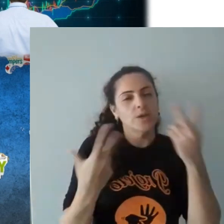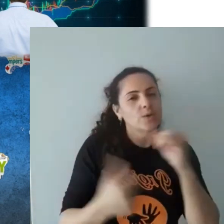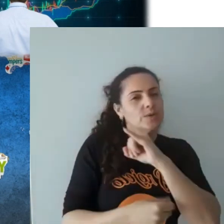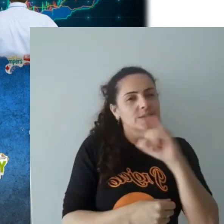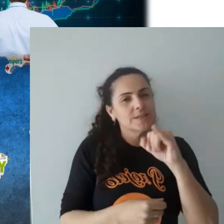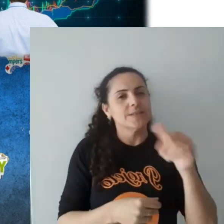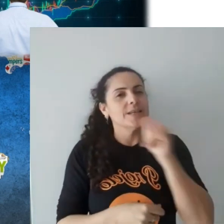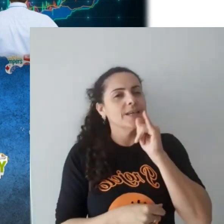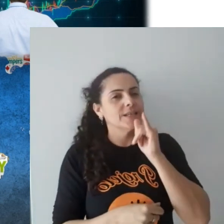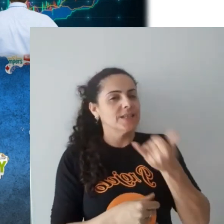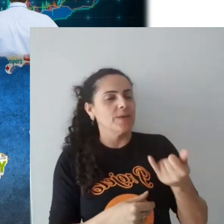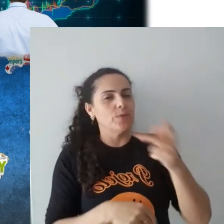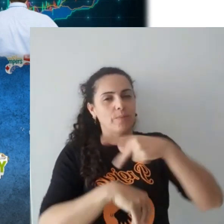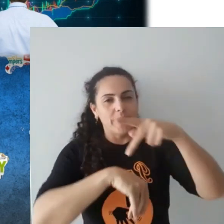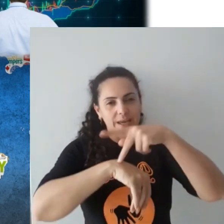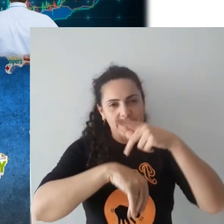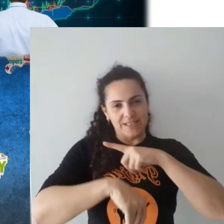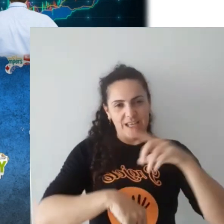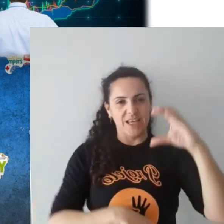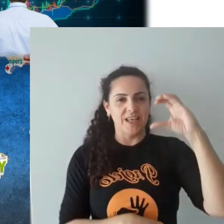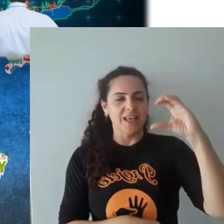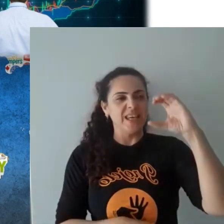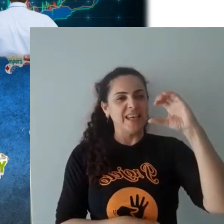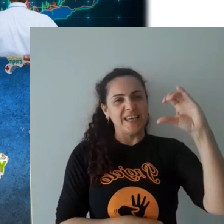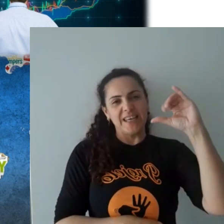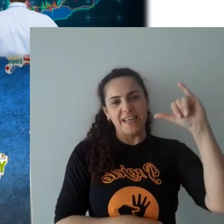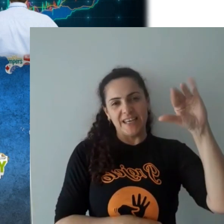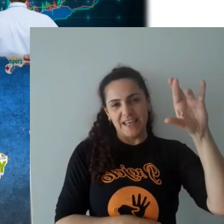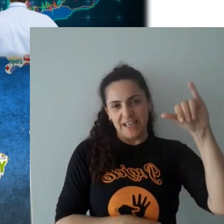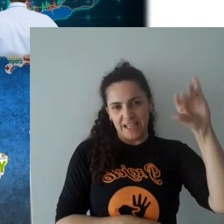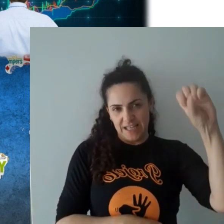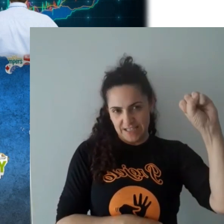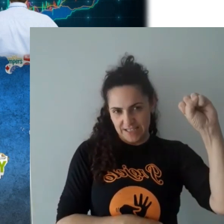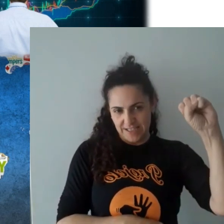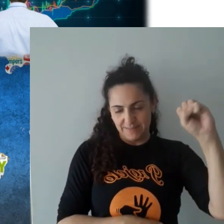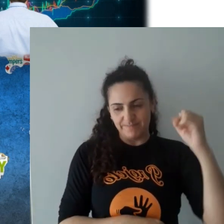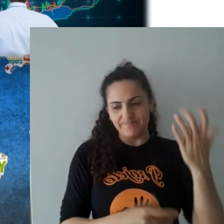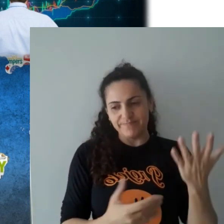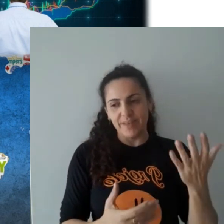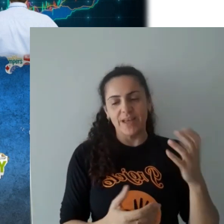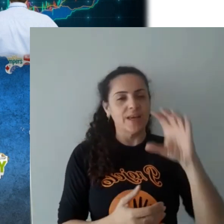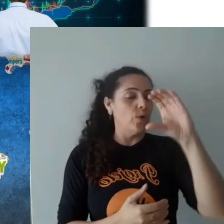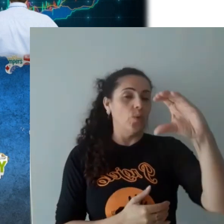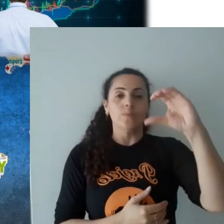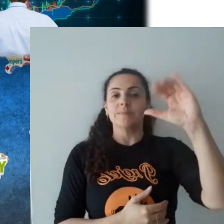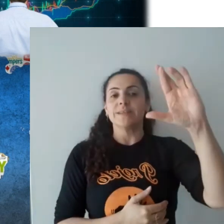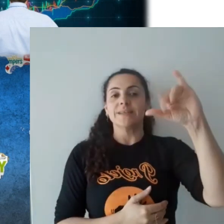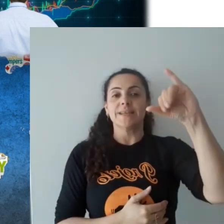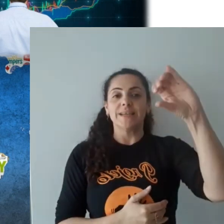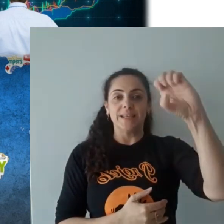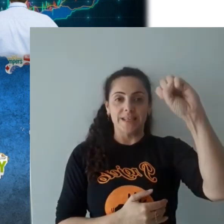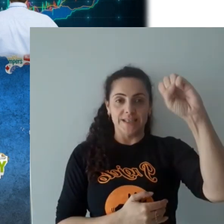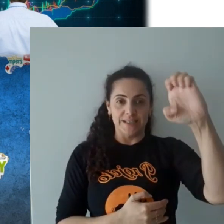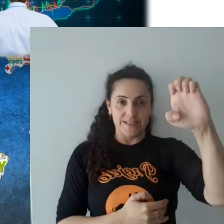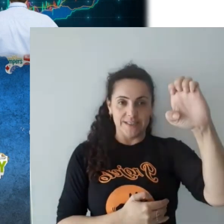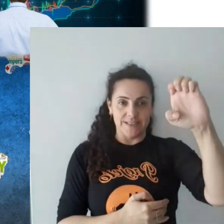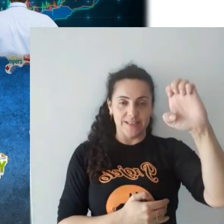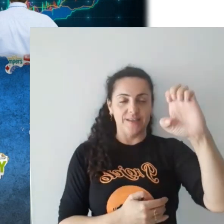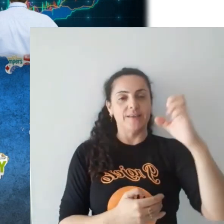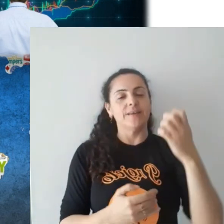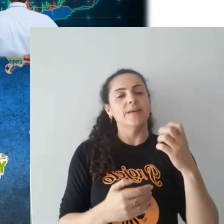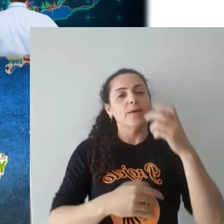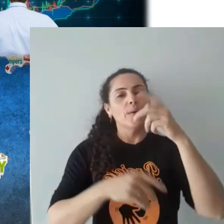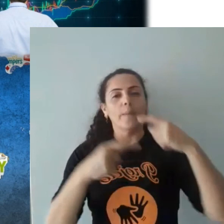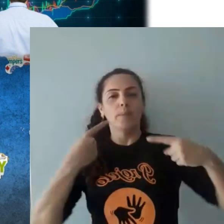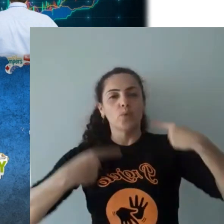ficam com medo dessa empresa que eles investiram falir ou uma empresa sofrer economicamente, eles vão então retirando as suas ações